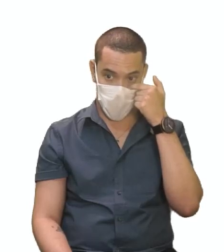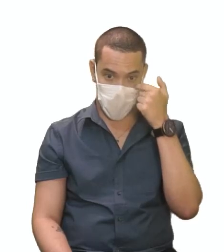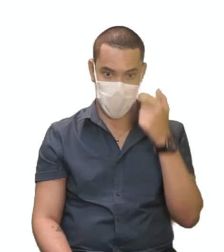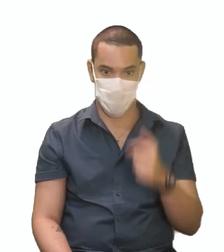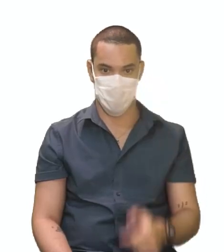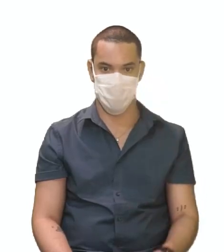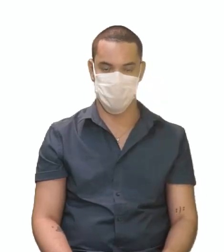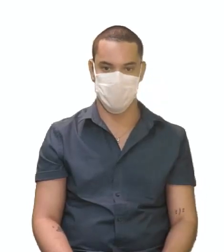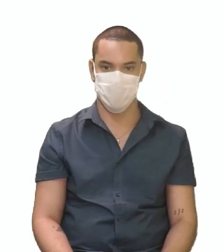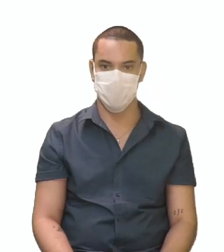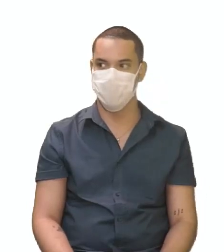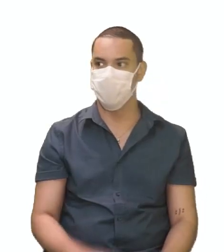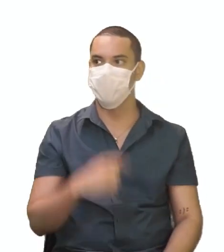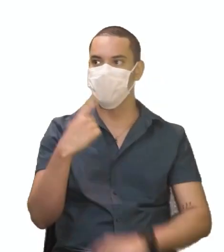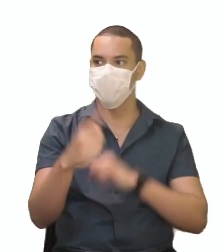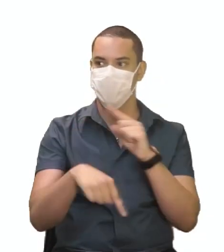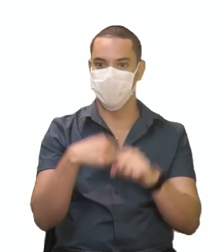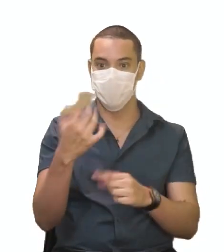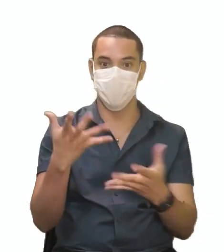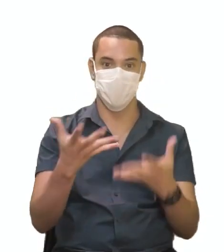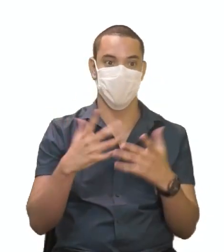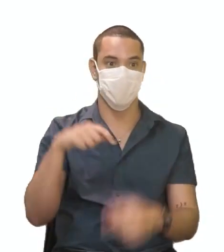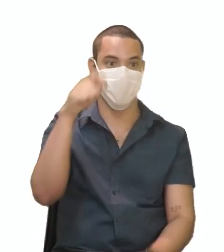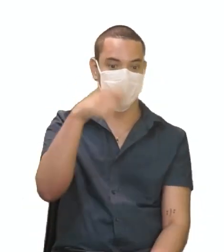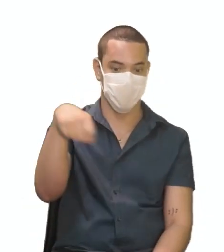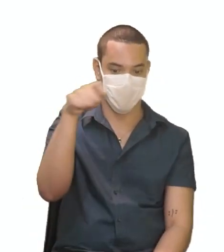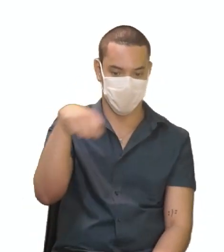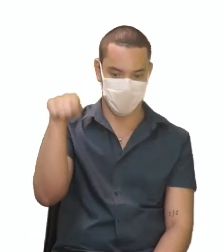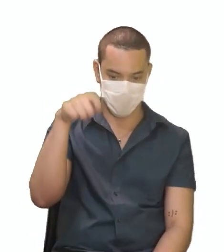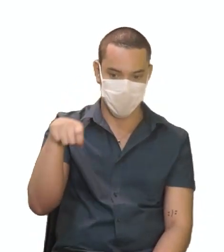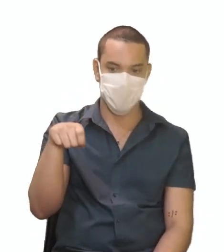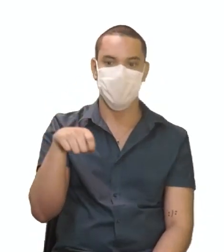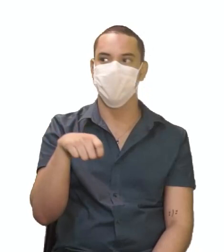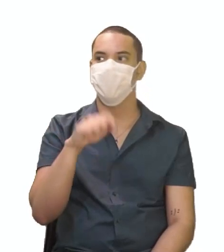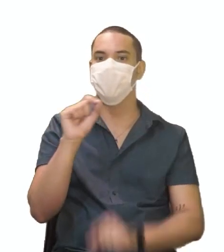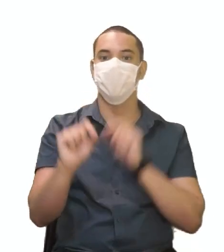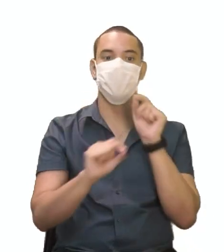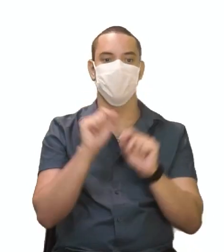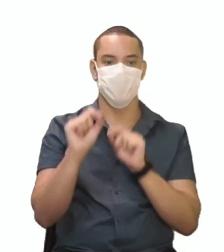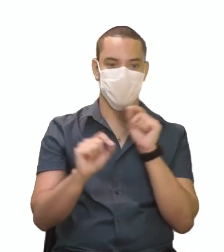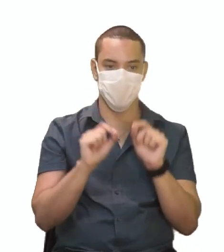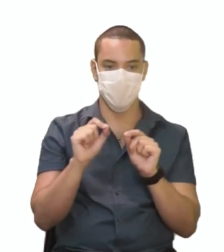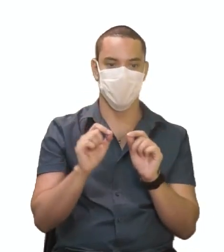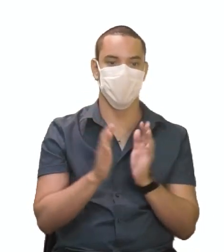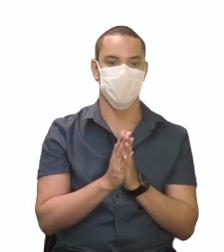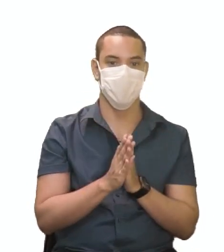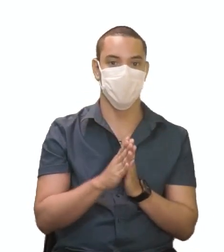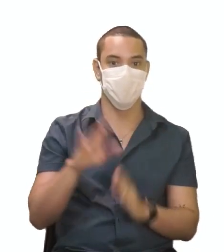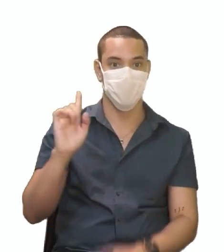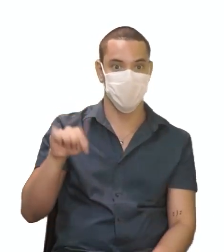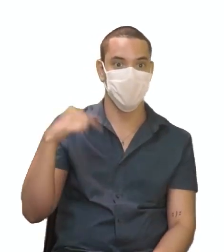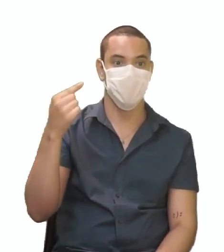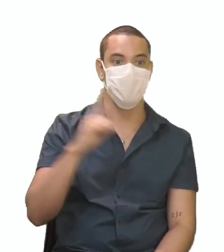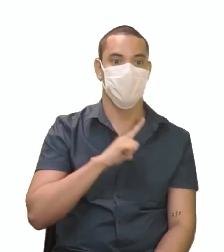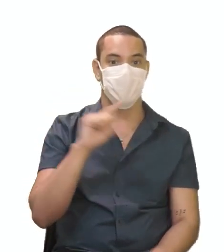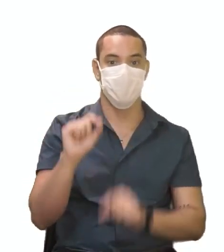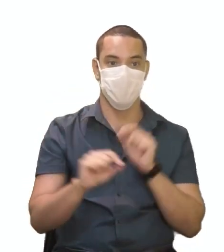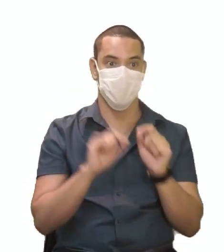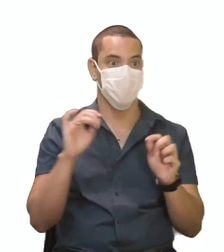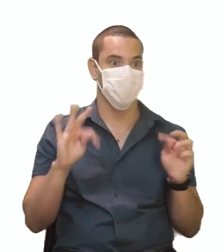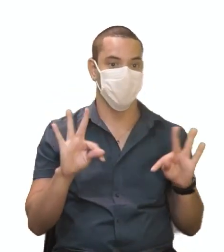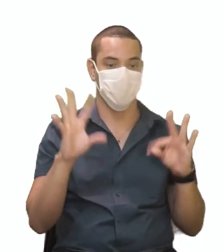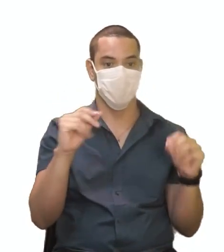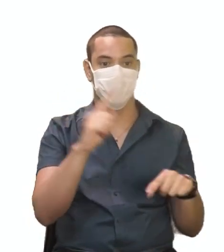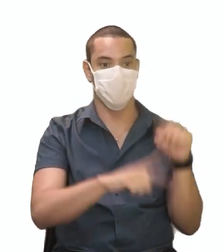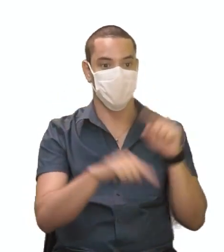Depois o Denis arranja meu pincel, hein? E aí, olha só. Na prófase, você vai ter toda